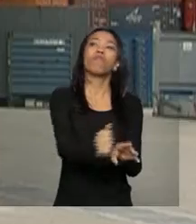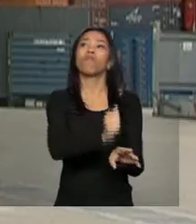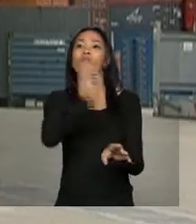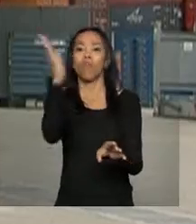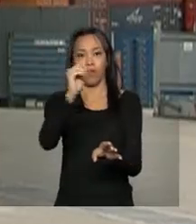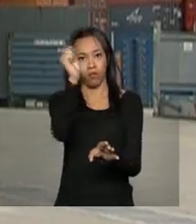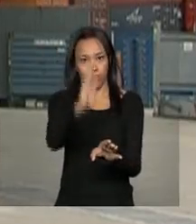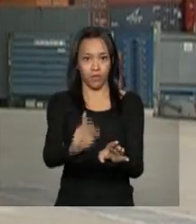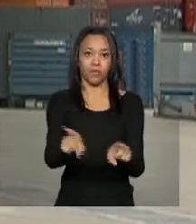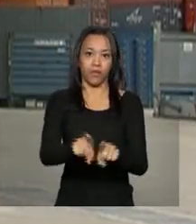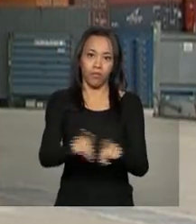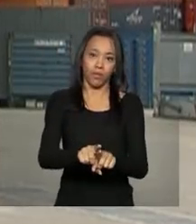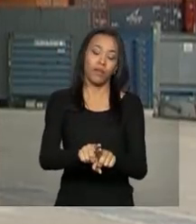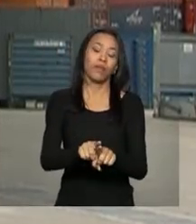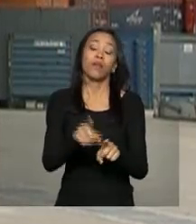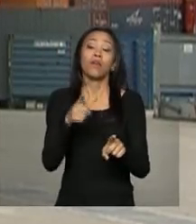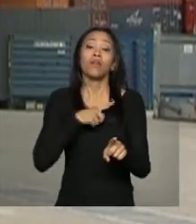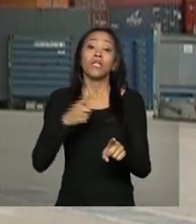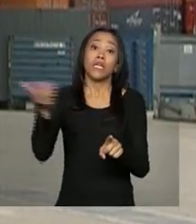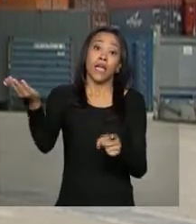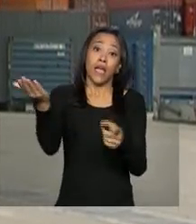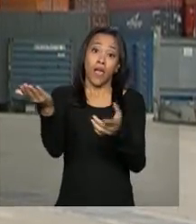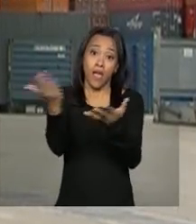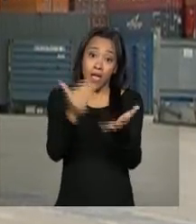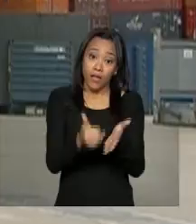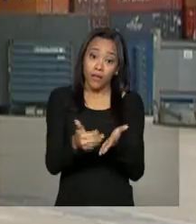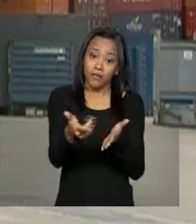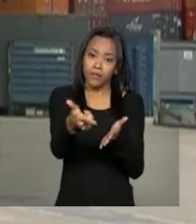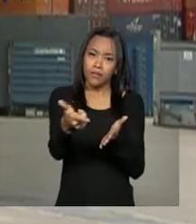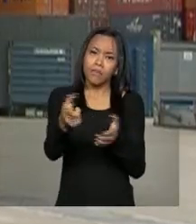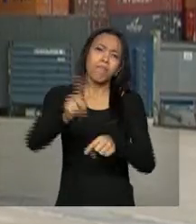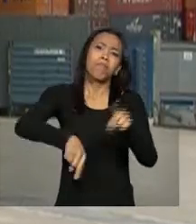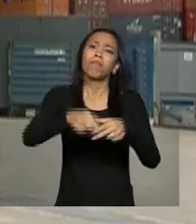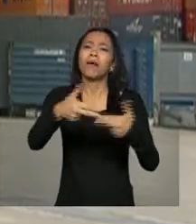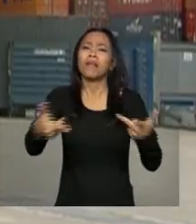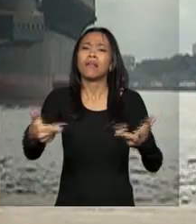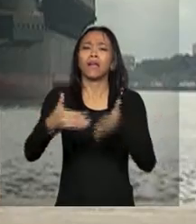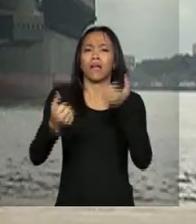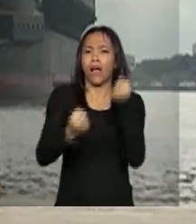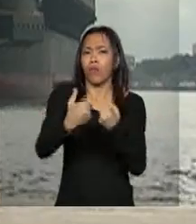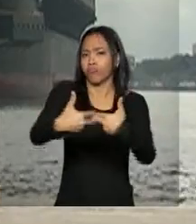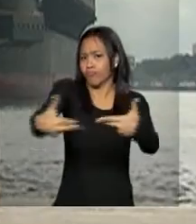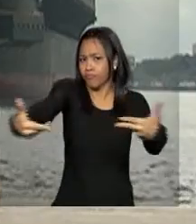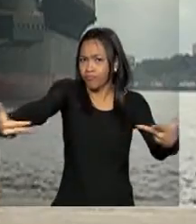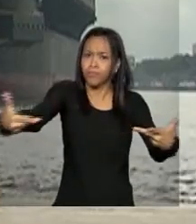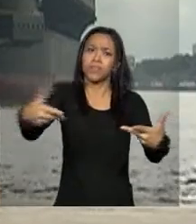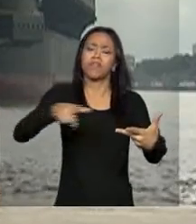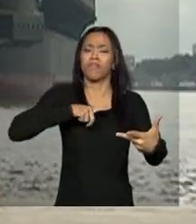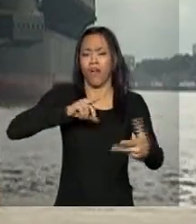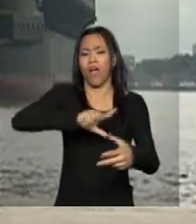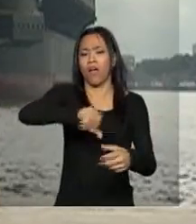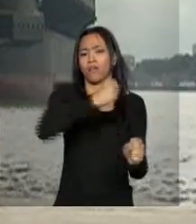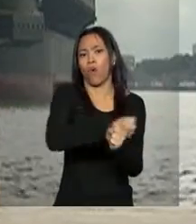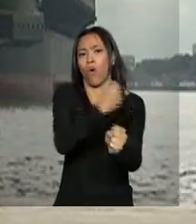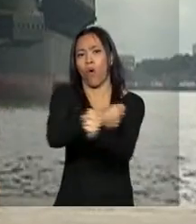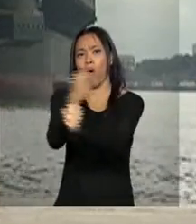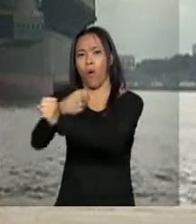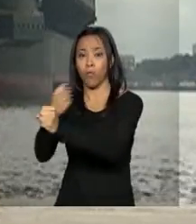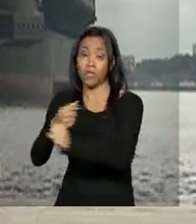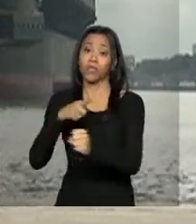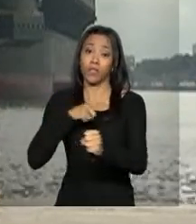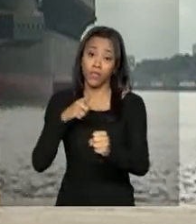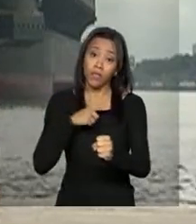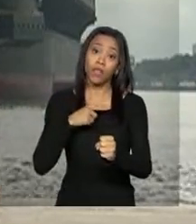países. A capacidade de recebimento de cargas do porto está sendo ampliada com diversas obras que contam com